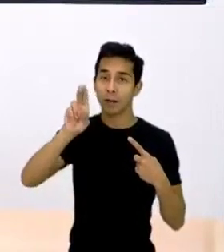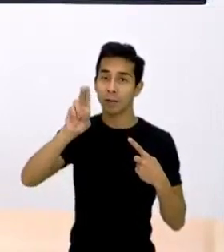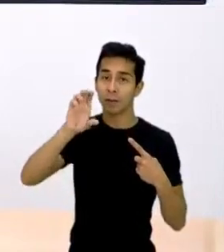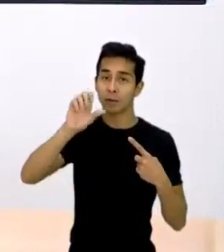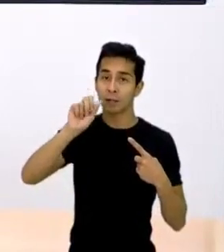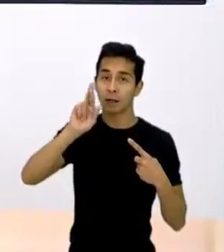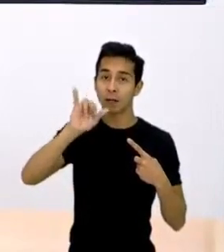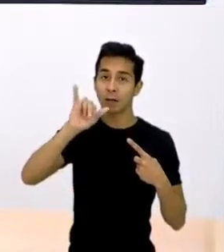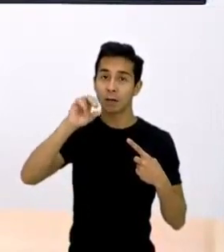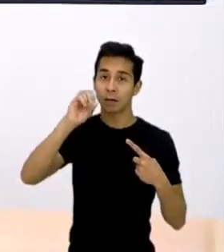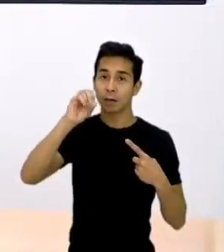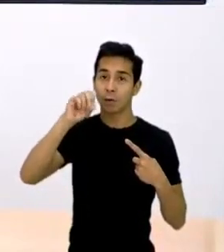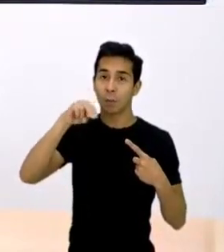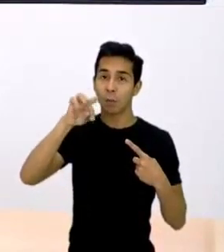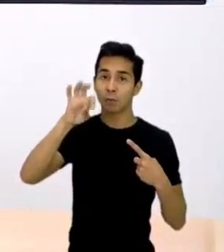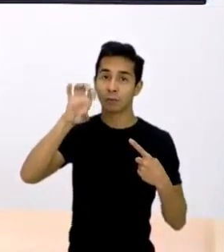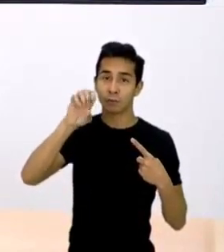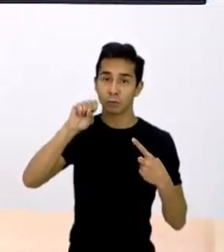quantidade